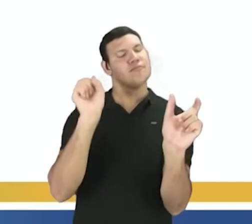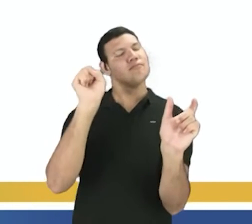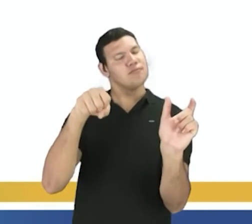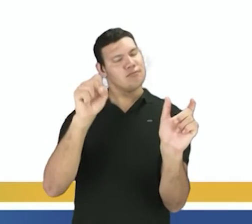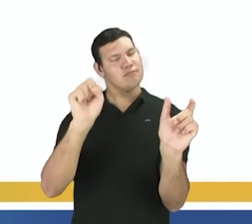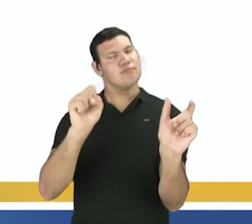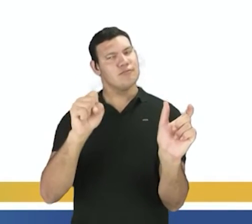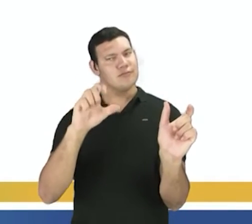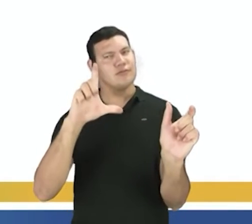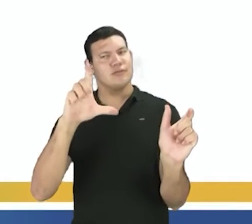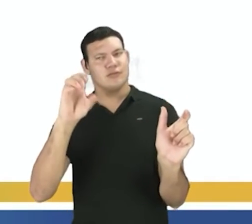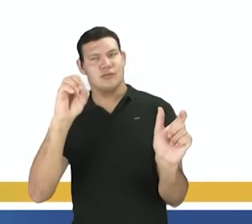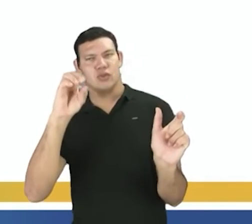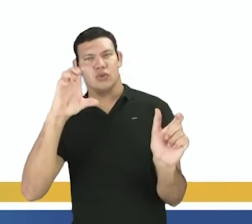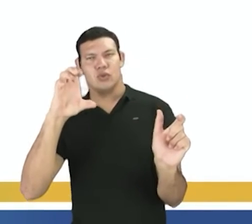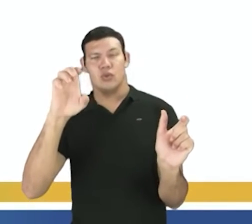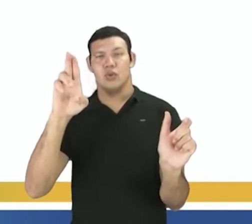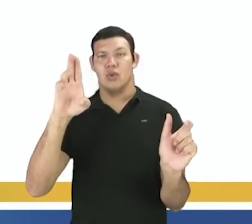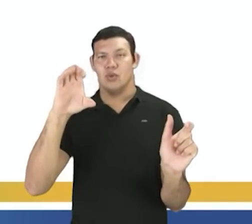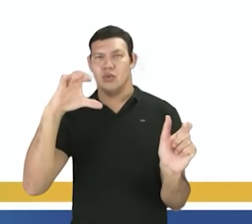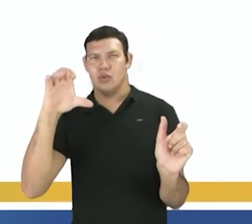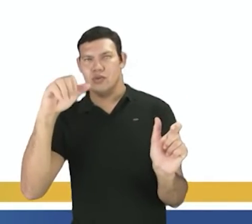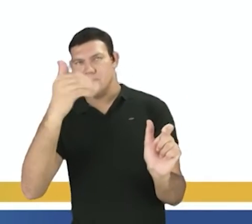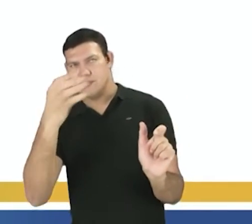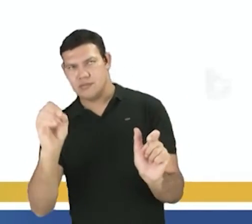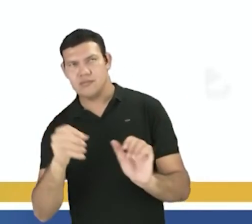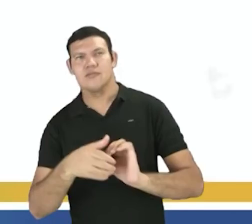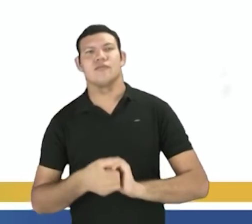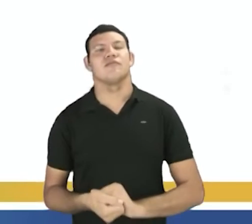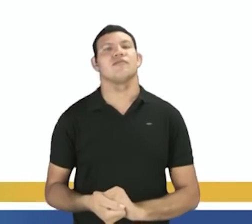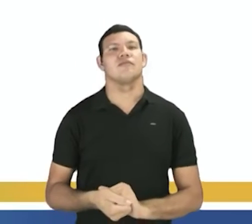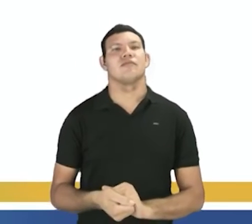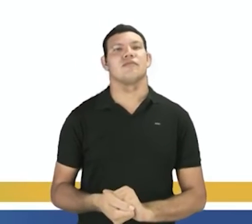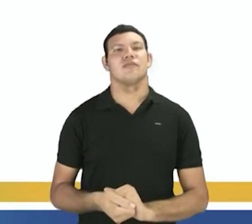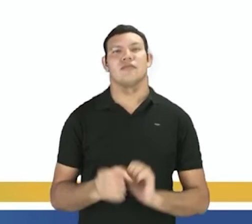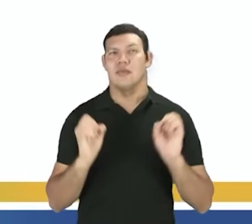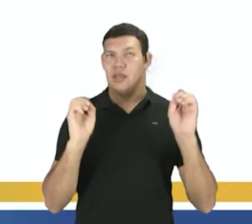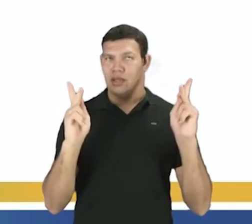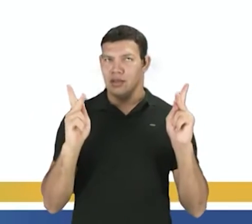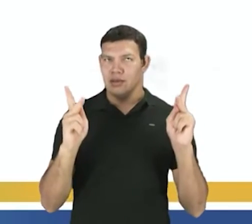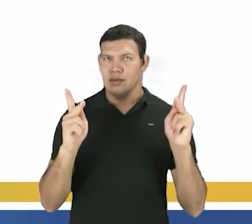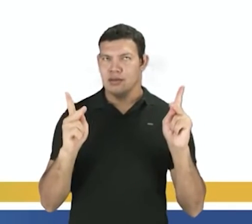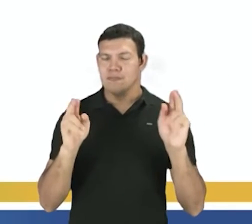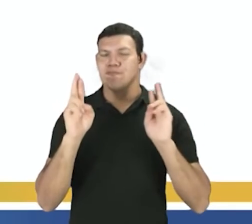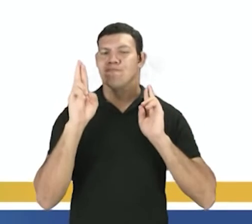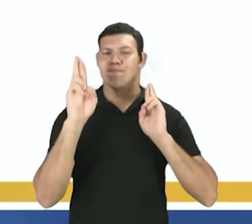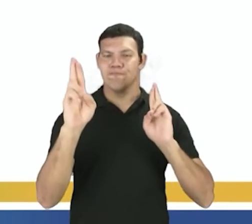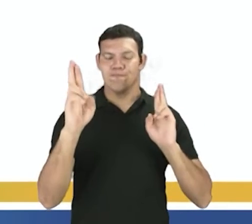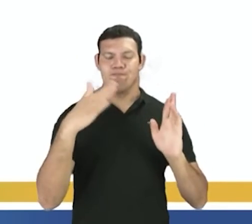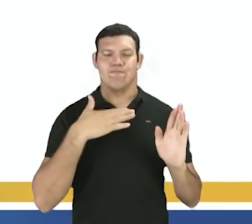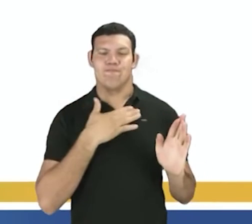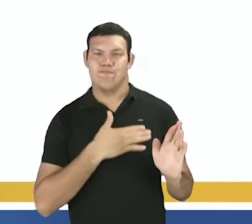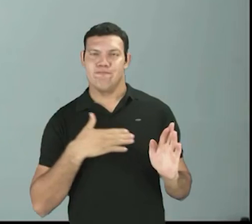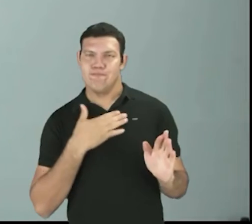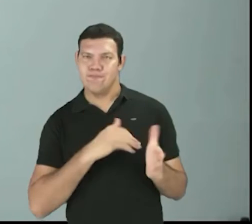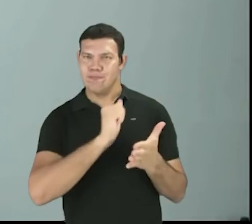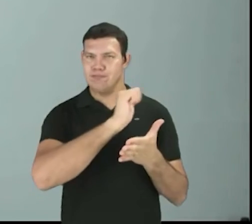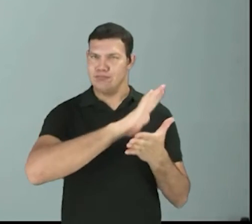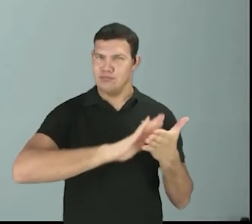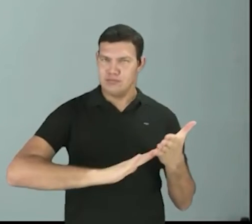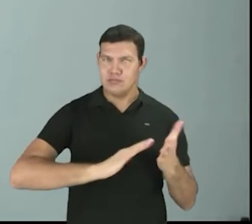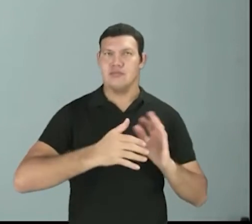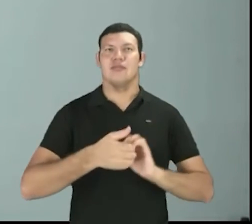locução adverbial, assim como também de novo, tá bom? Eu espero que vocês tenham gostado dos